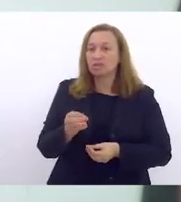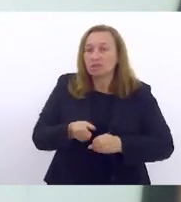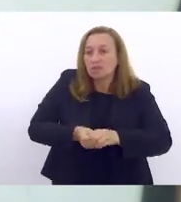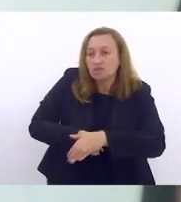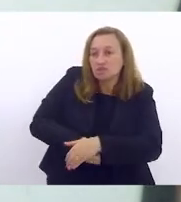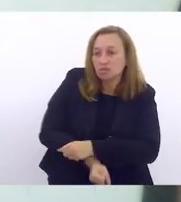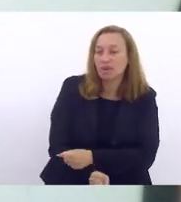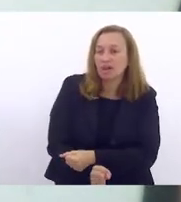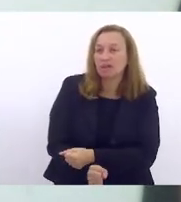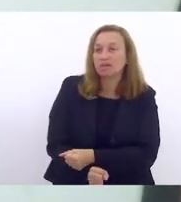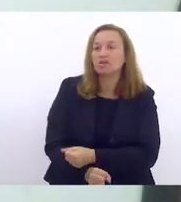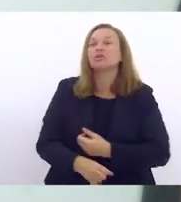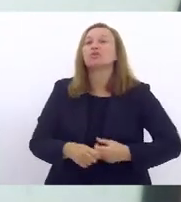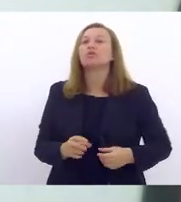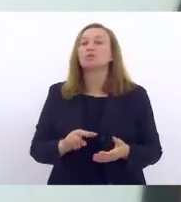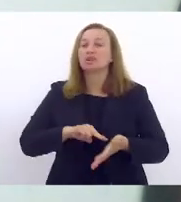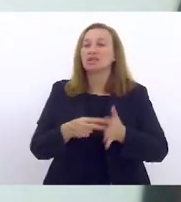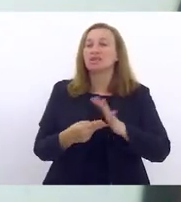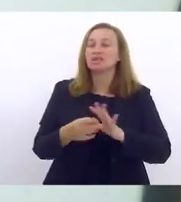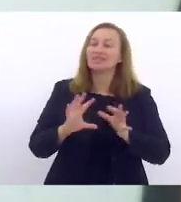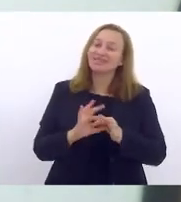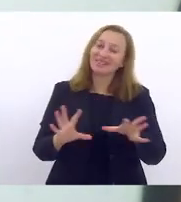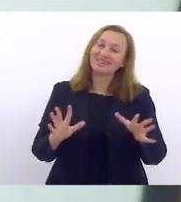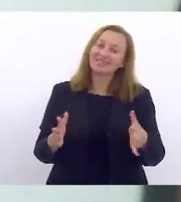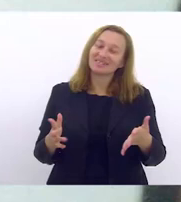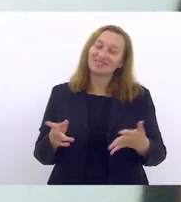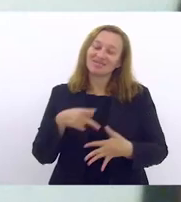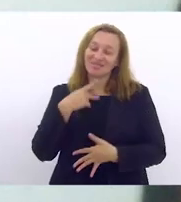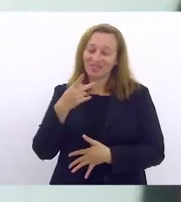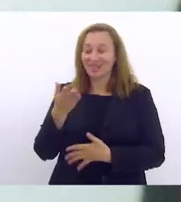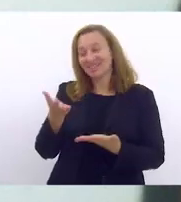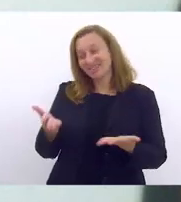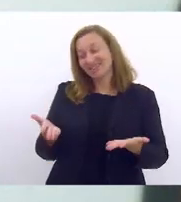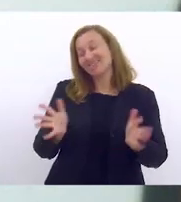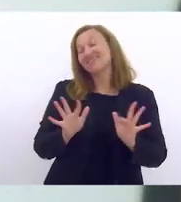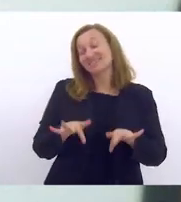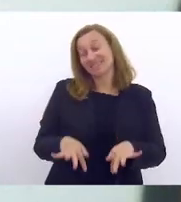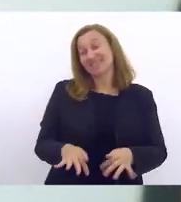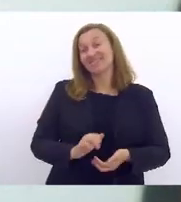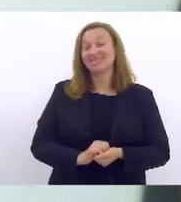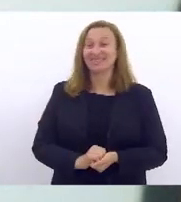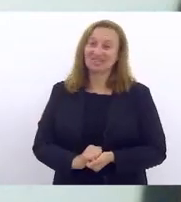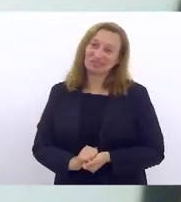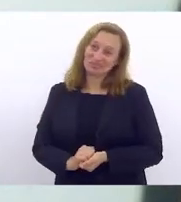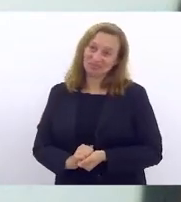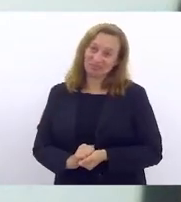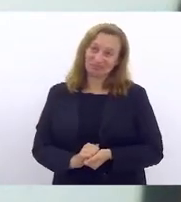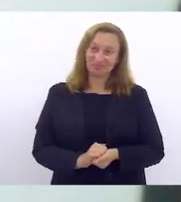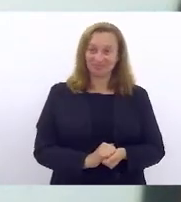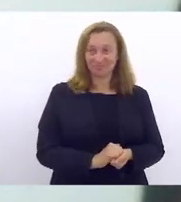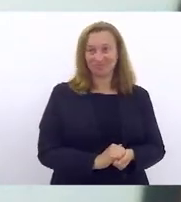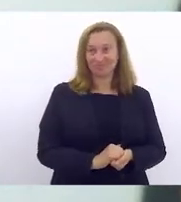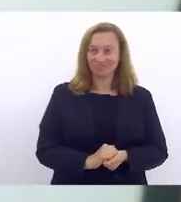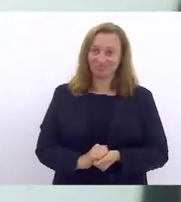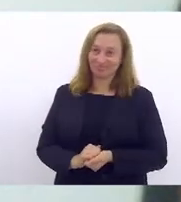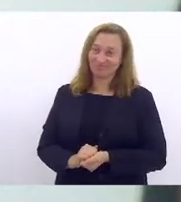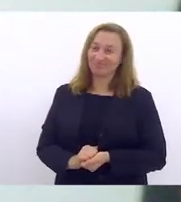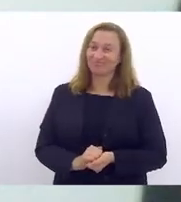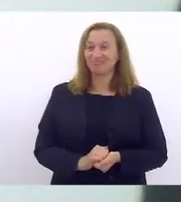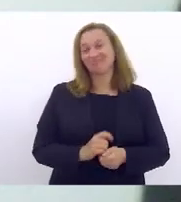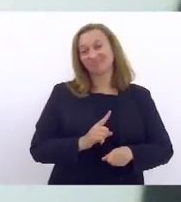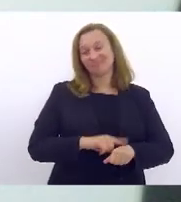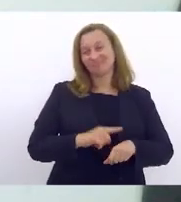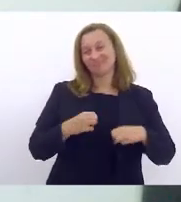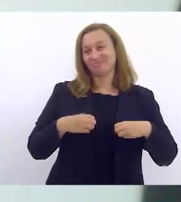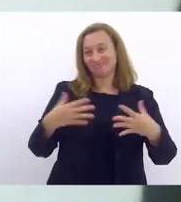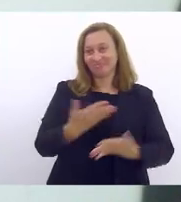que é isso. Eu deixo aqui a minha colaboração, a minha participação, encerro aqui a minha contribuição para essa audiência